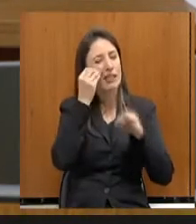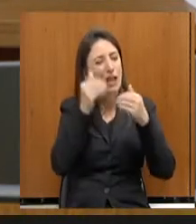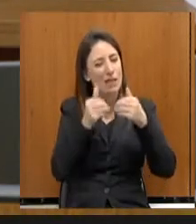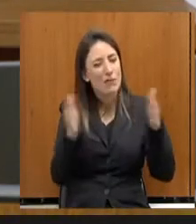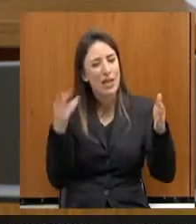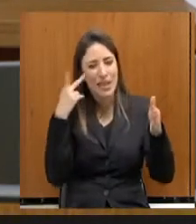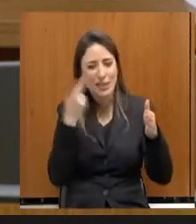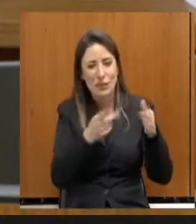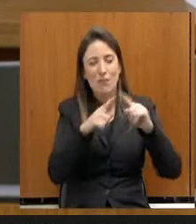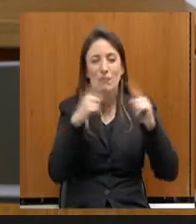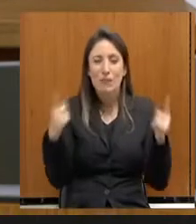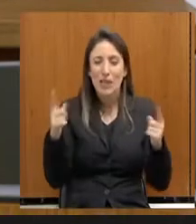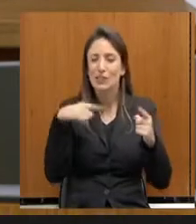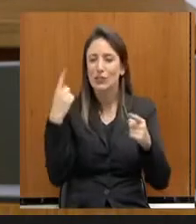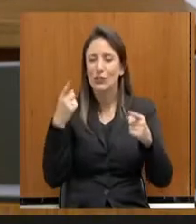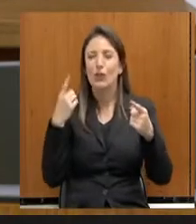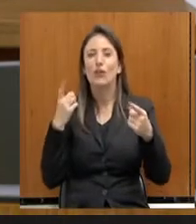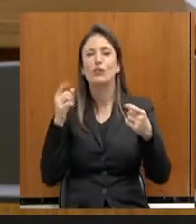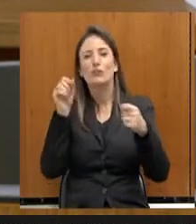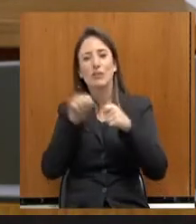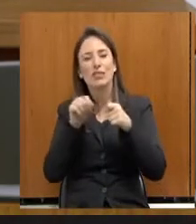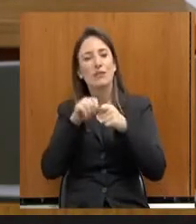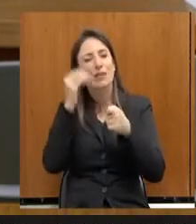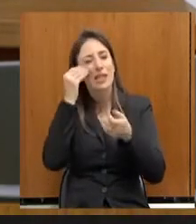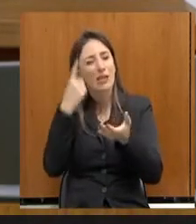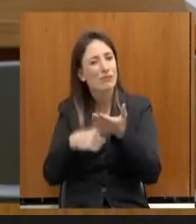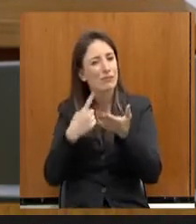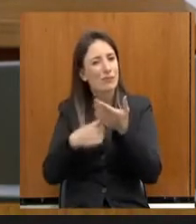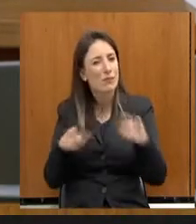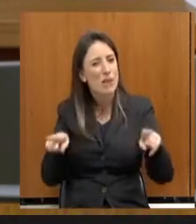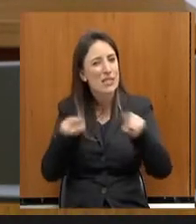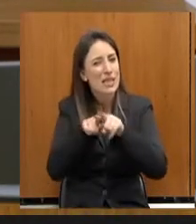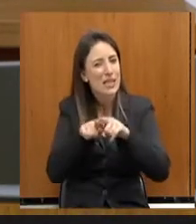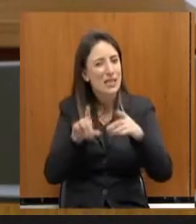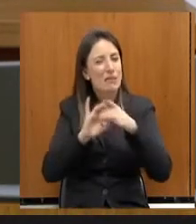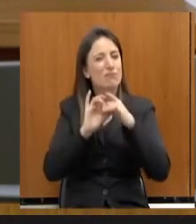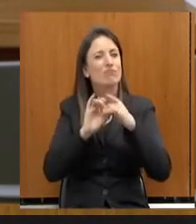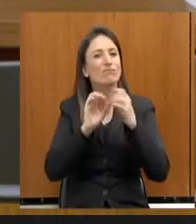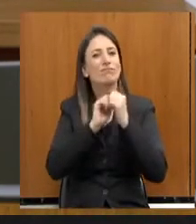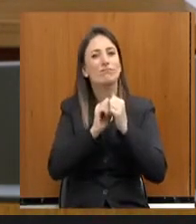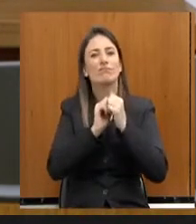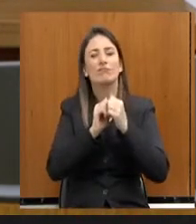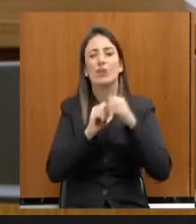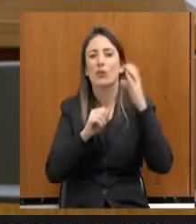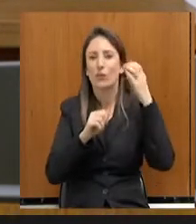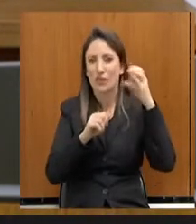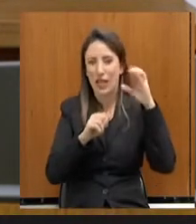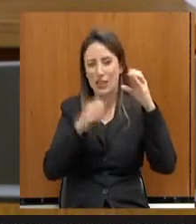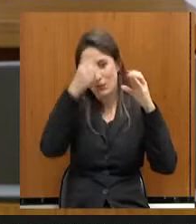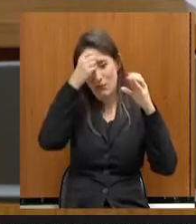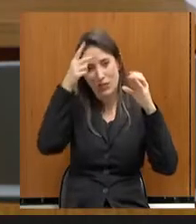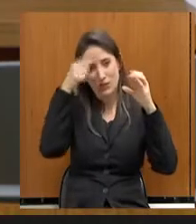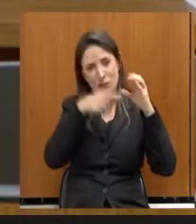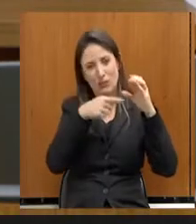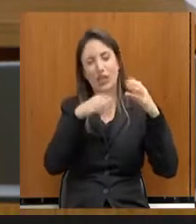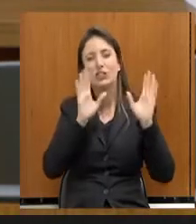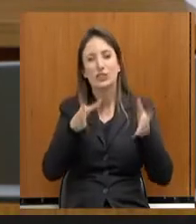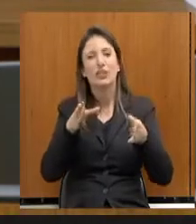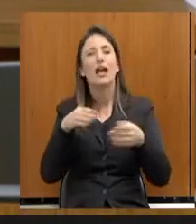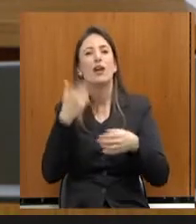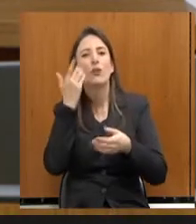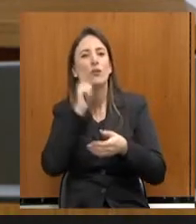com a Prefeitura de Contagem estudo Estadual de florestas nós já tivemos uma primeira intervenção nesta unidade de